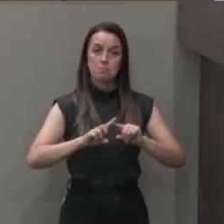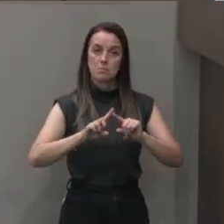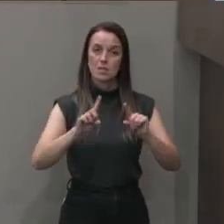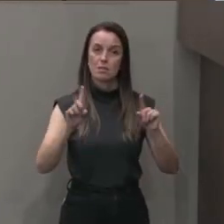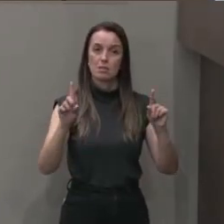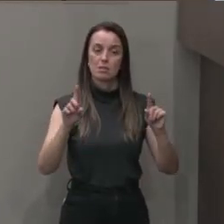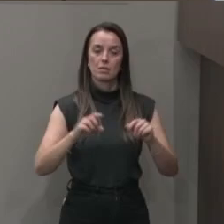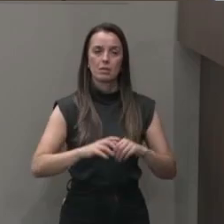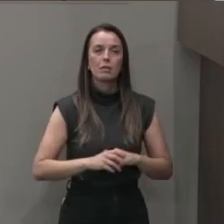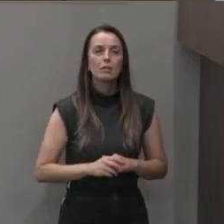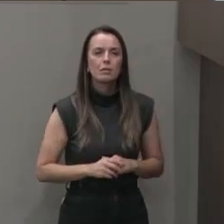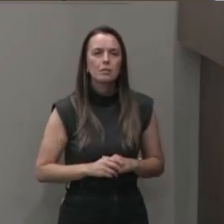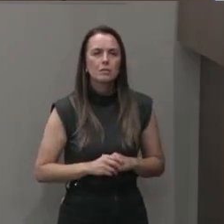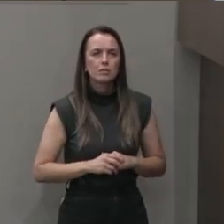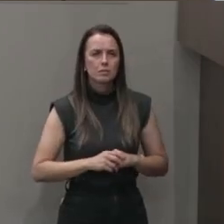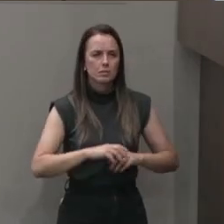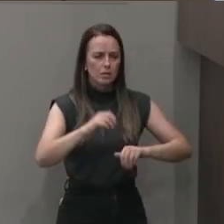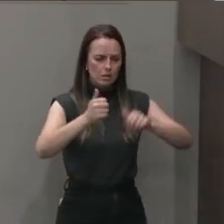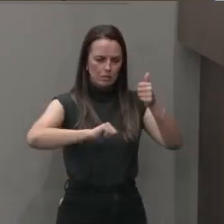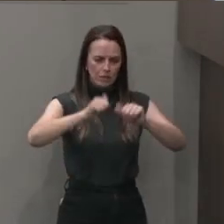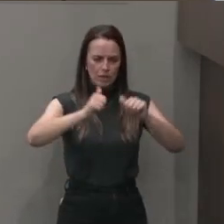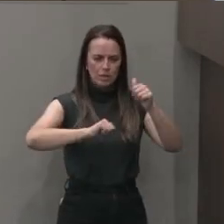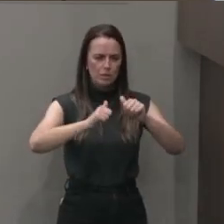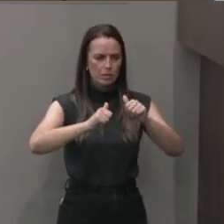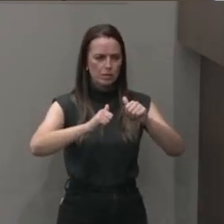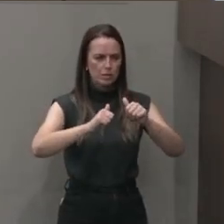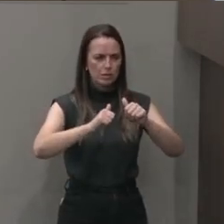Porém, analisando o projeto,